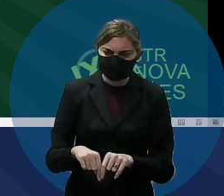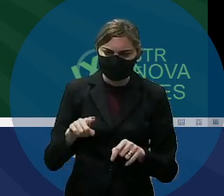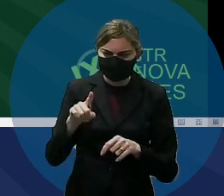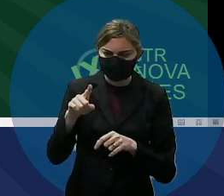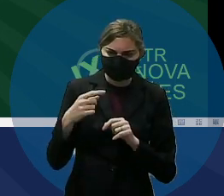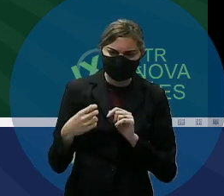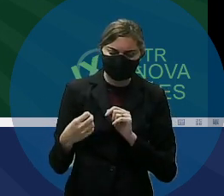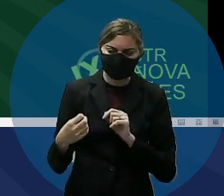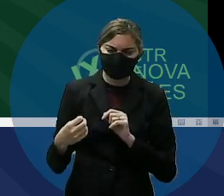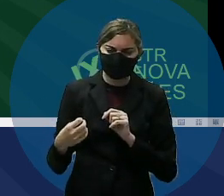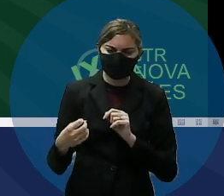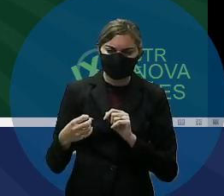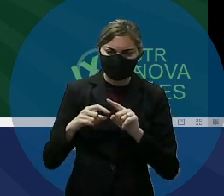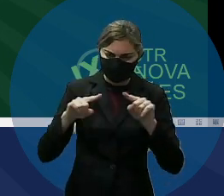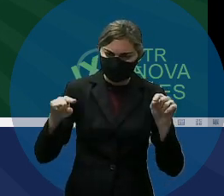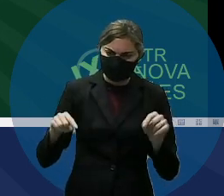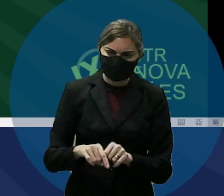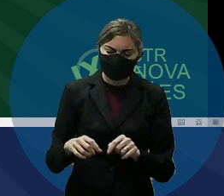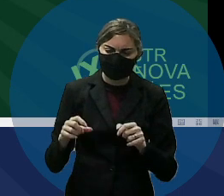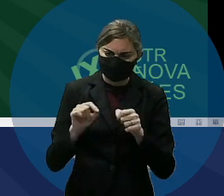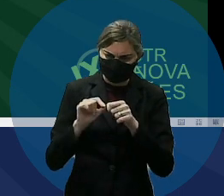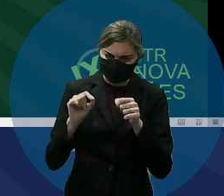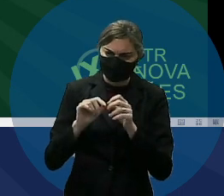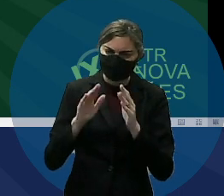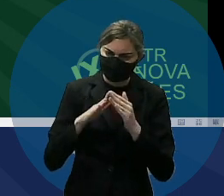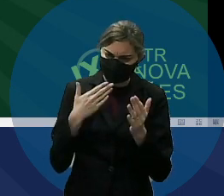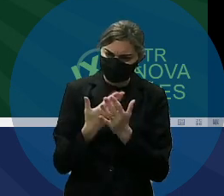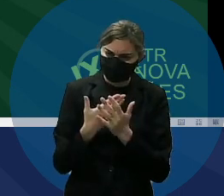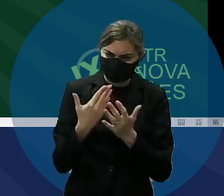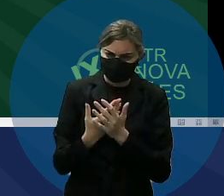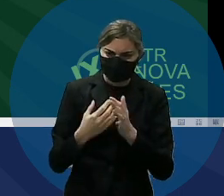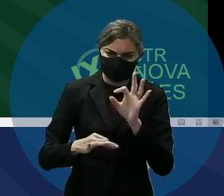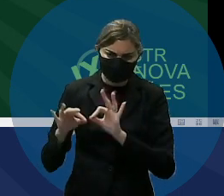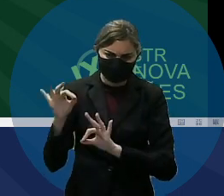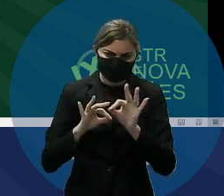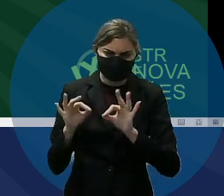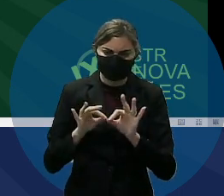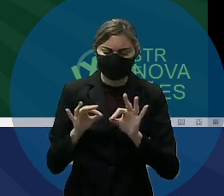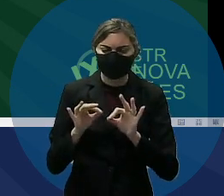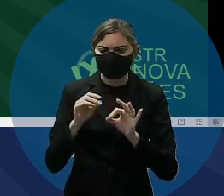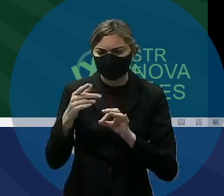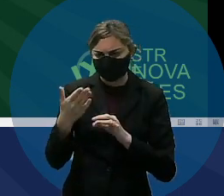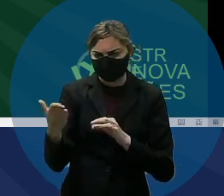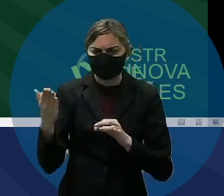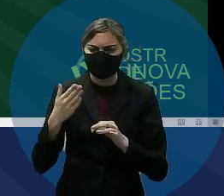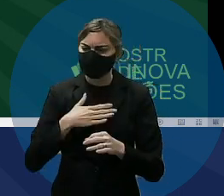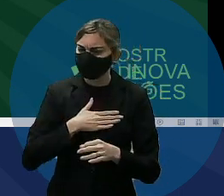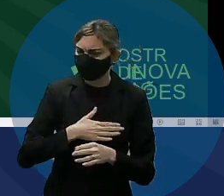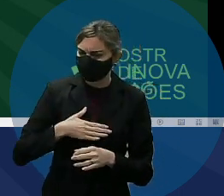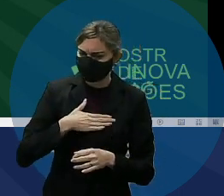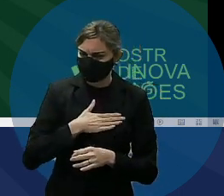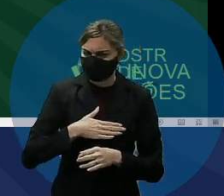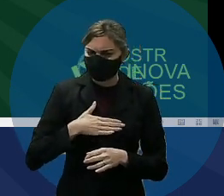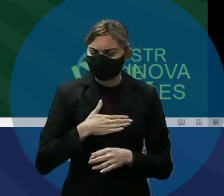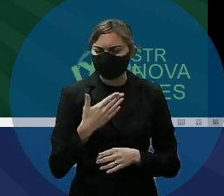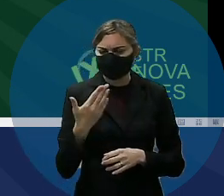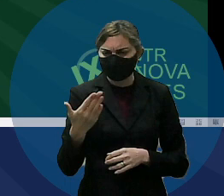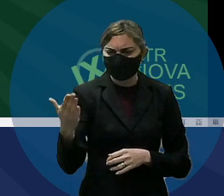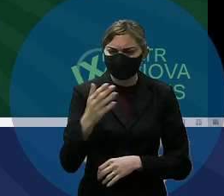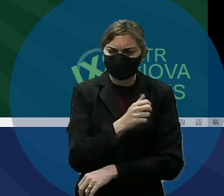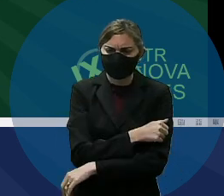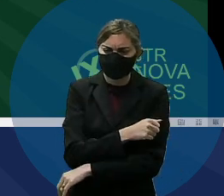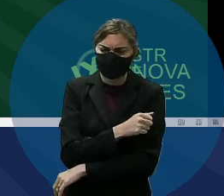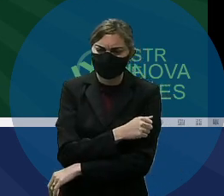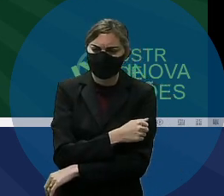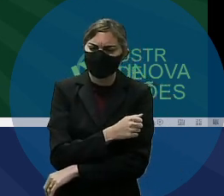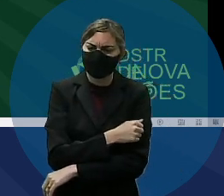foi construída lá na escola, né? Um ambiente bastante agradável. E os alunos foram bem